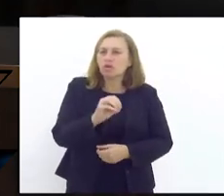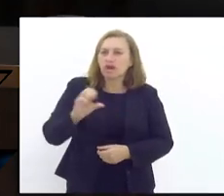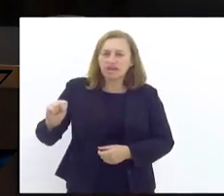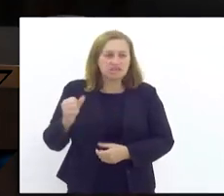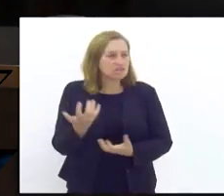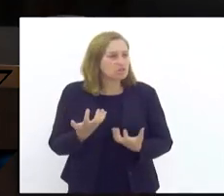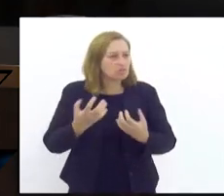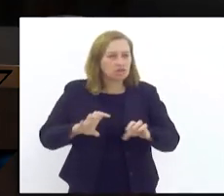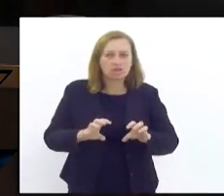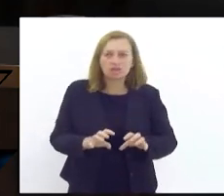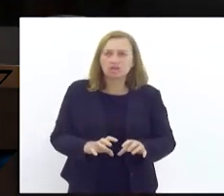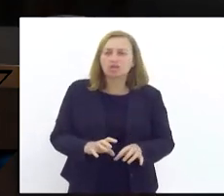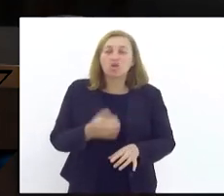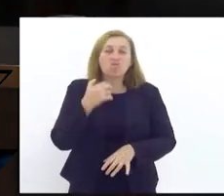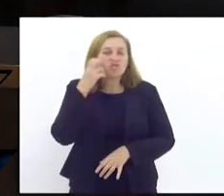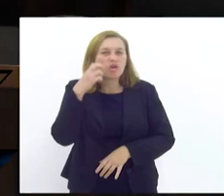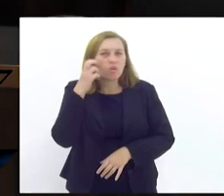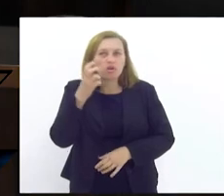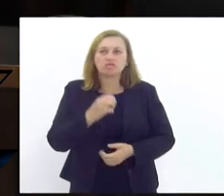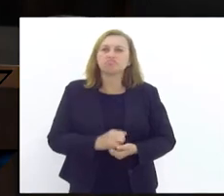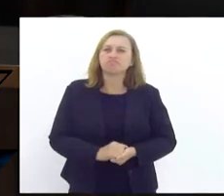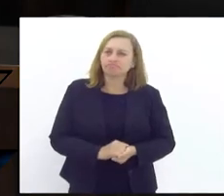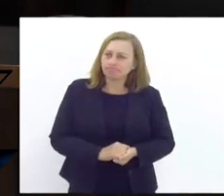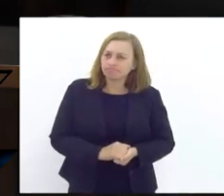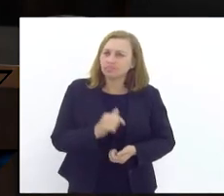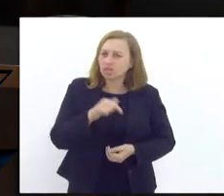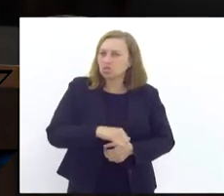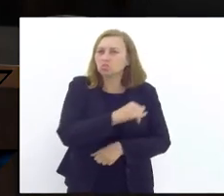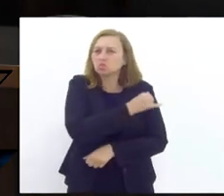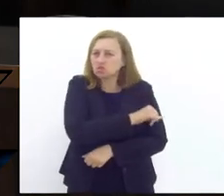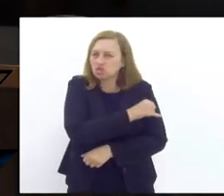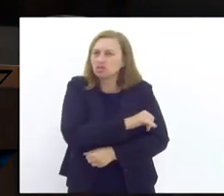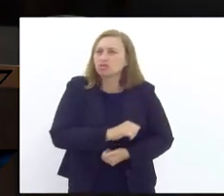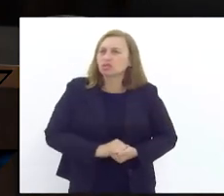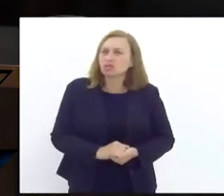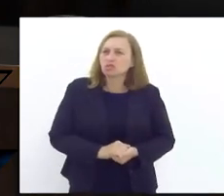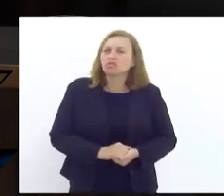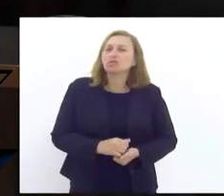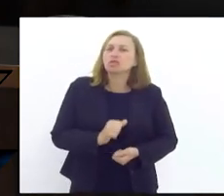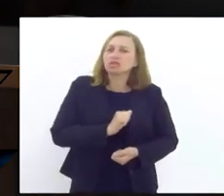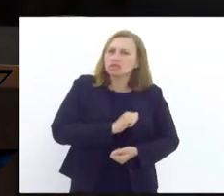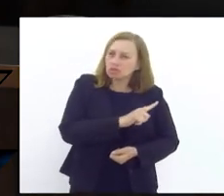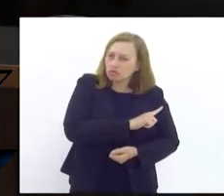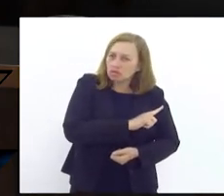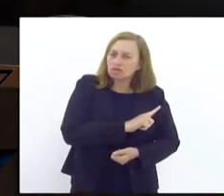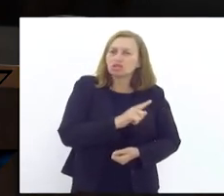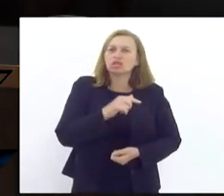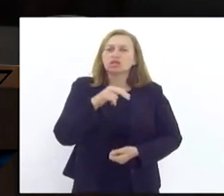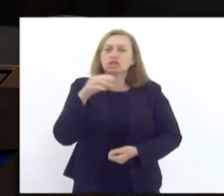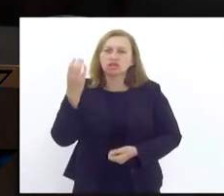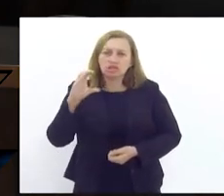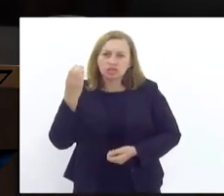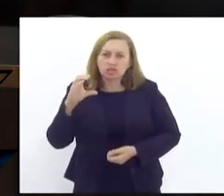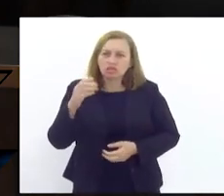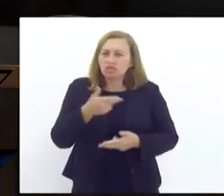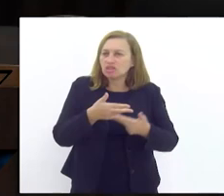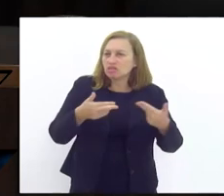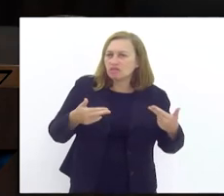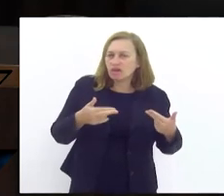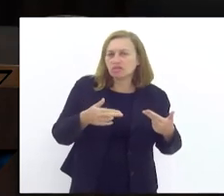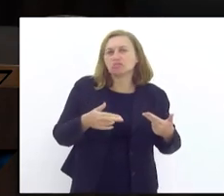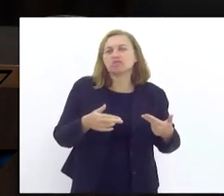as oestes são uma vergonha aqui no Rio de Janeiro em São Gonçalo e Niterói e nos diversos lugares